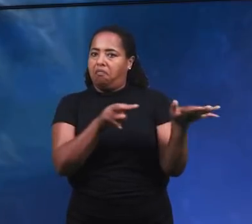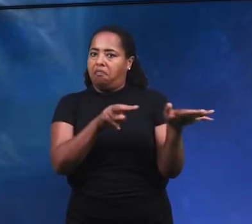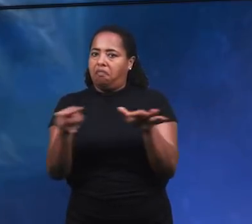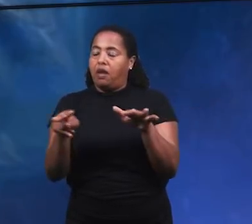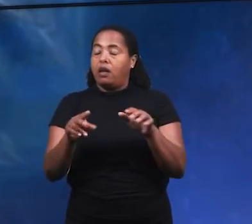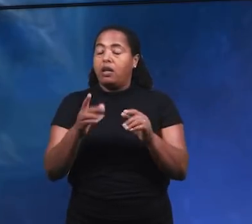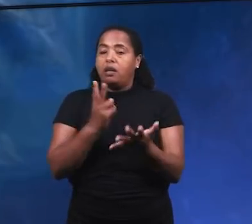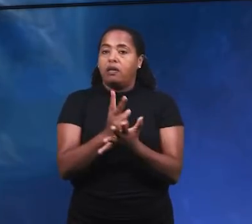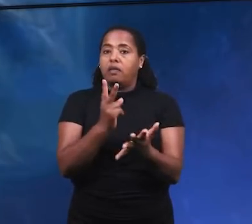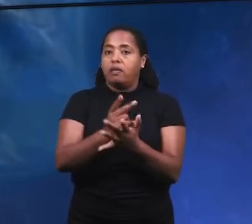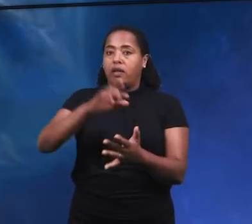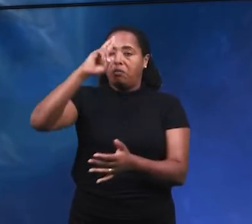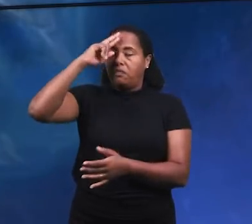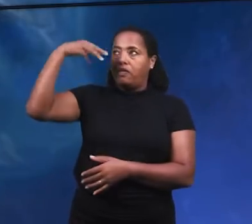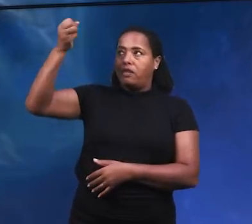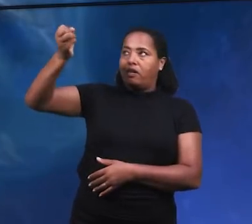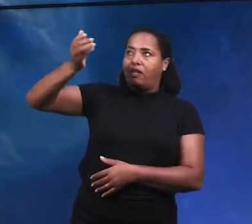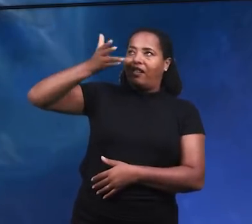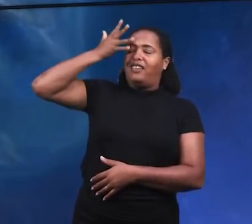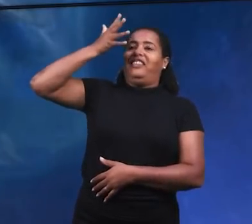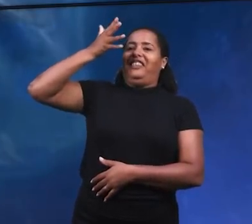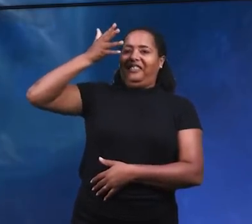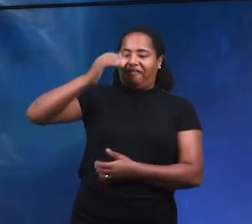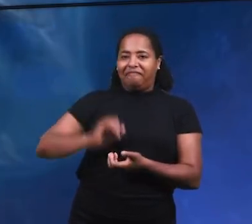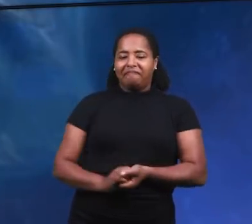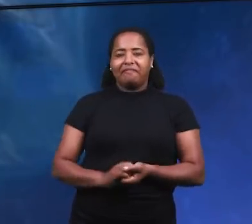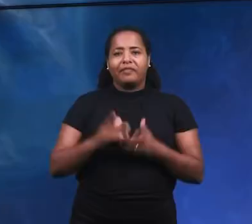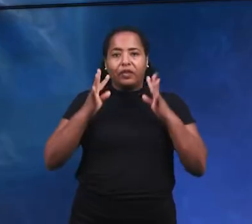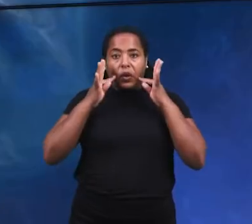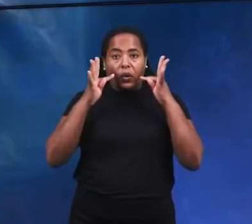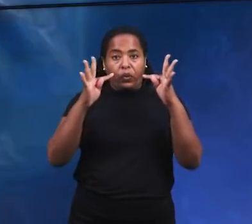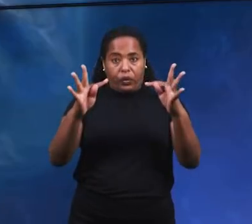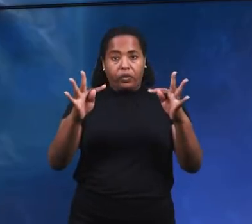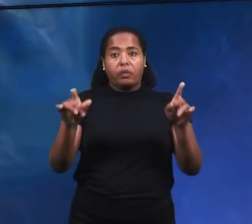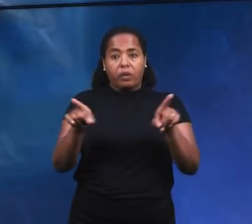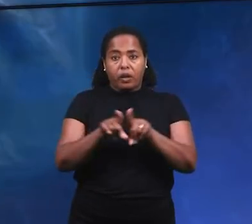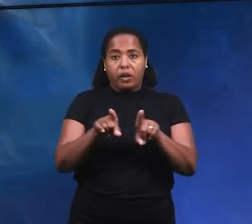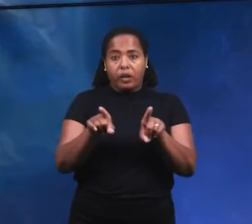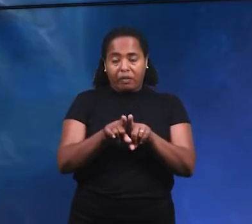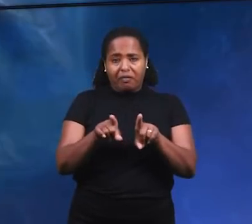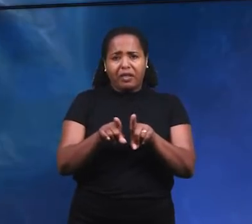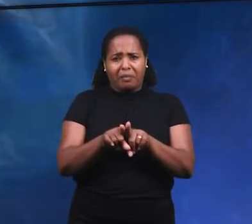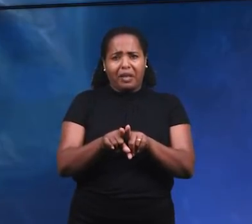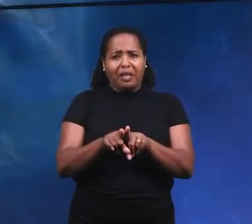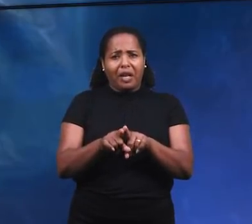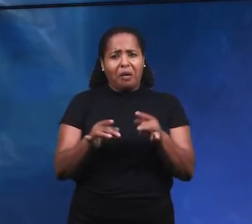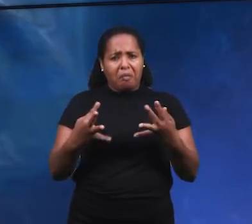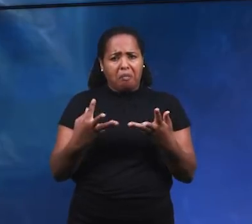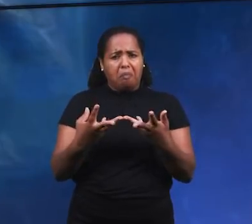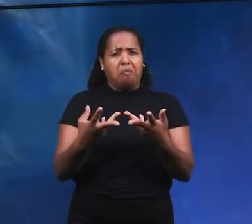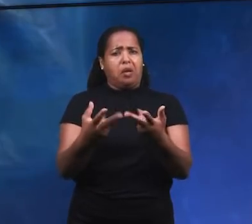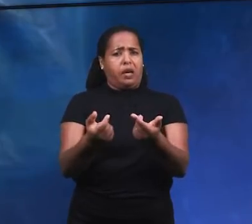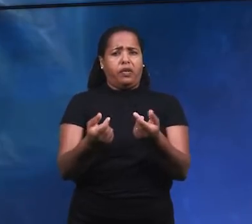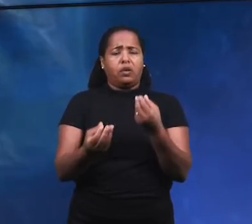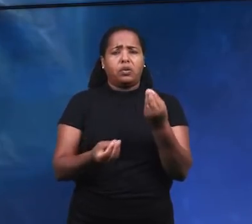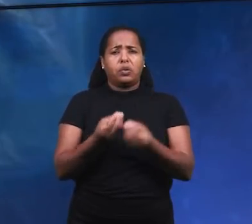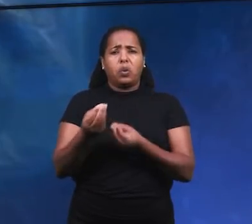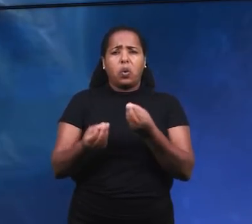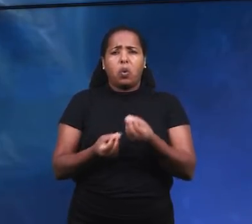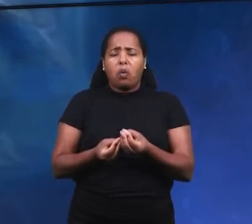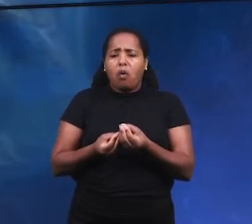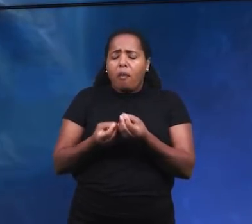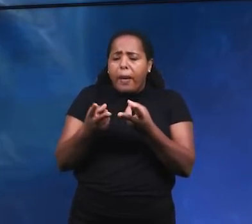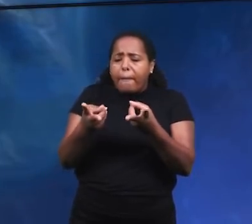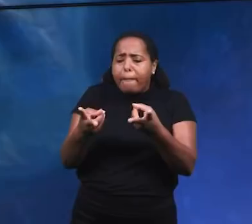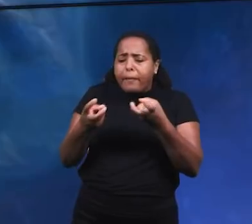semanais, mas que não tem faltado a essas reuniões as revelações do Senhor. E o testemunho da irmã também dá conta,